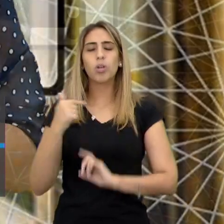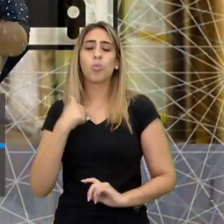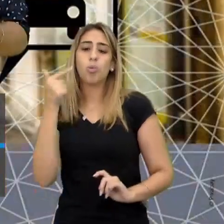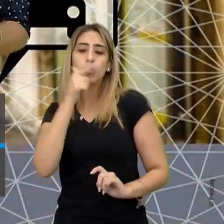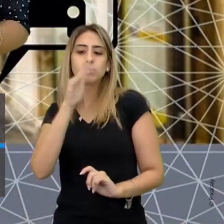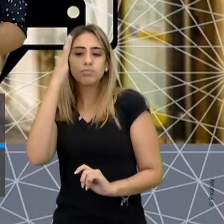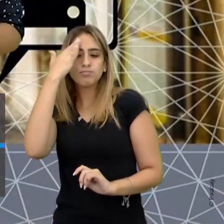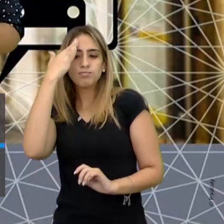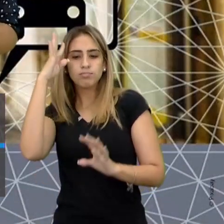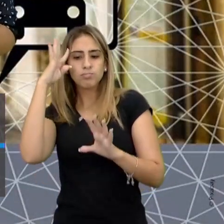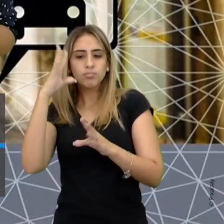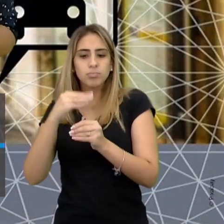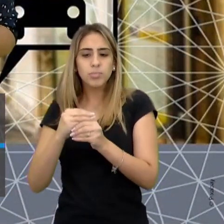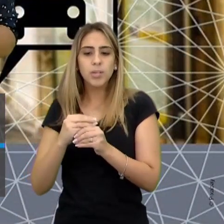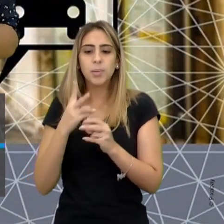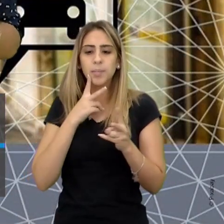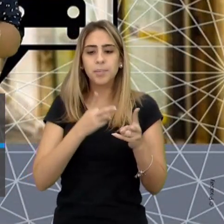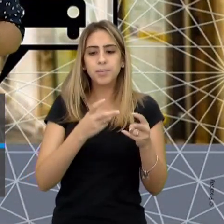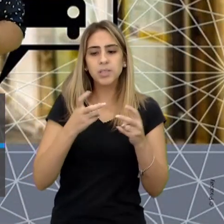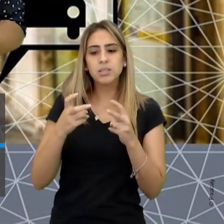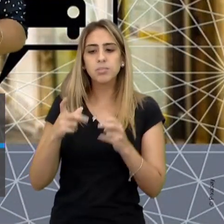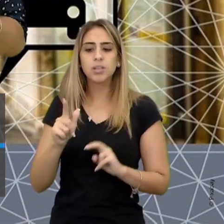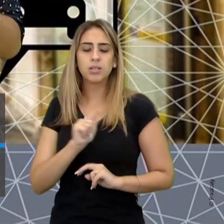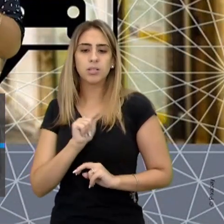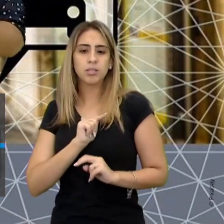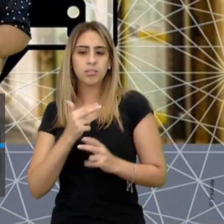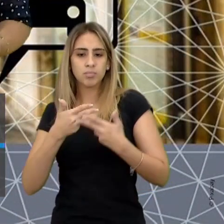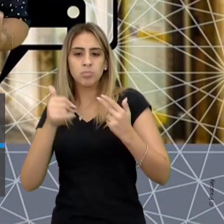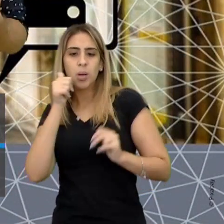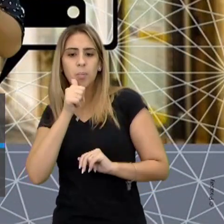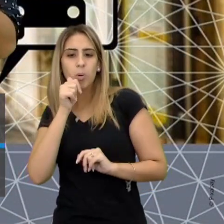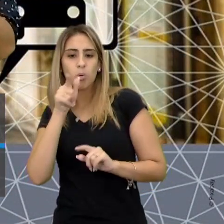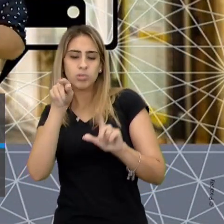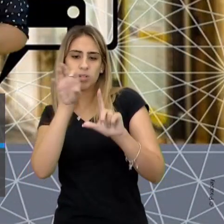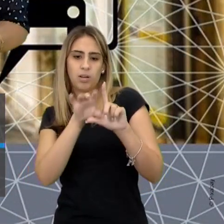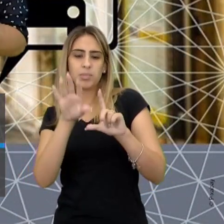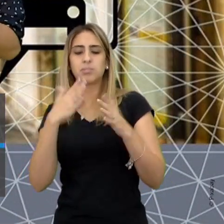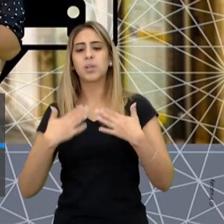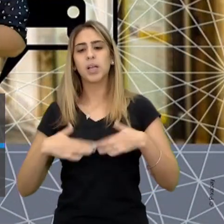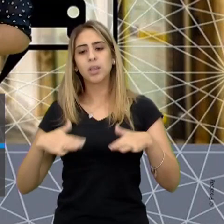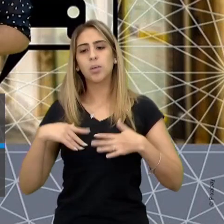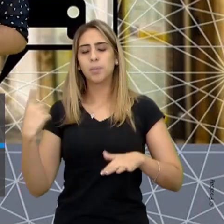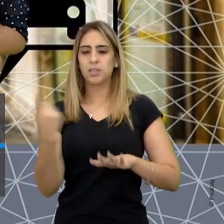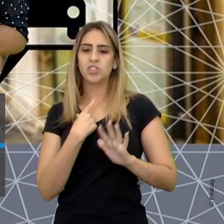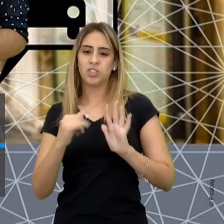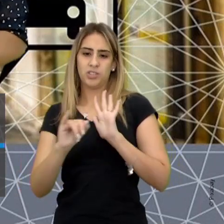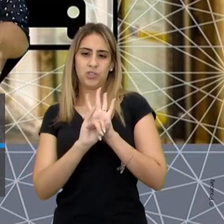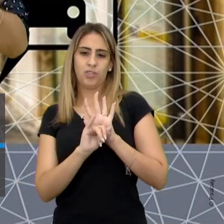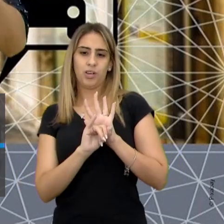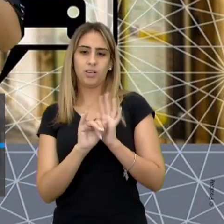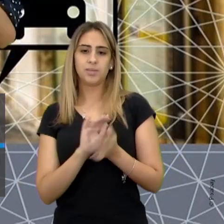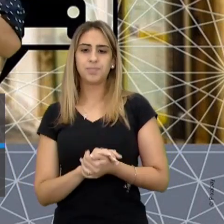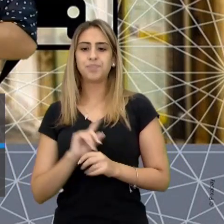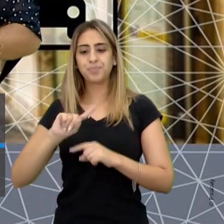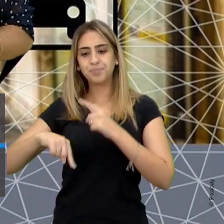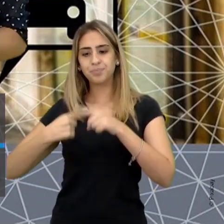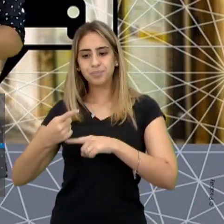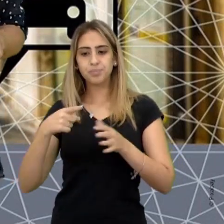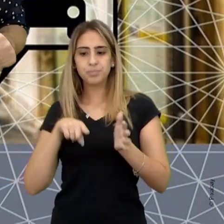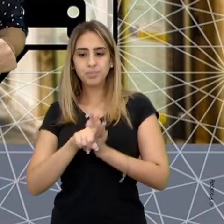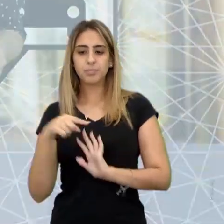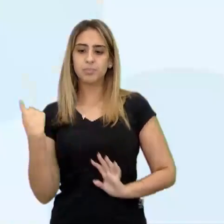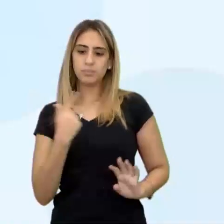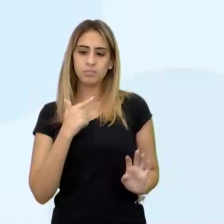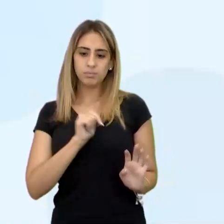entender, né? Eu consigo perceber que existe uma moça na imagem, então fica mais tranquilo pra gente identificar, né? Muito bem. Próxima pergunta que nós